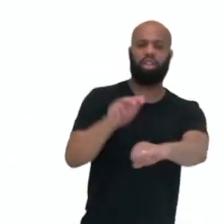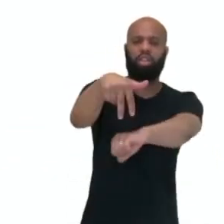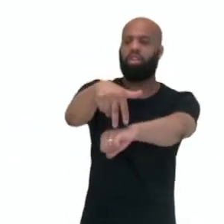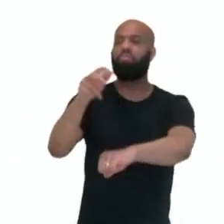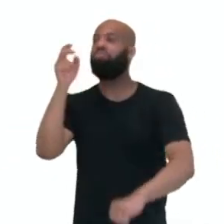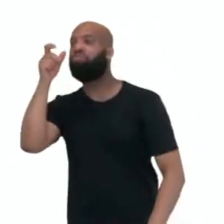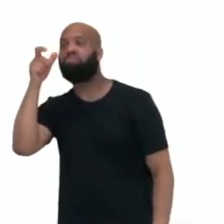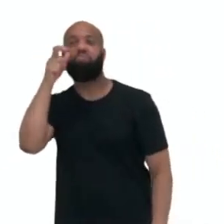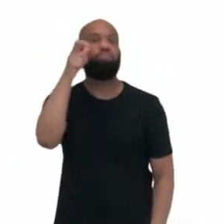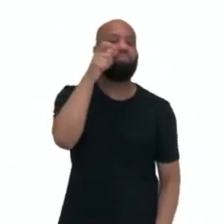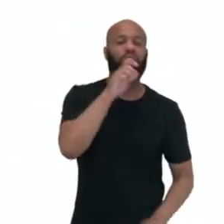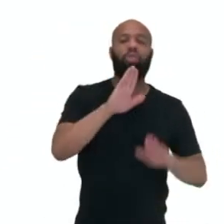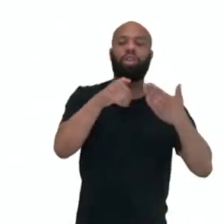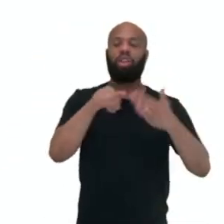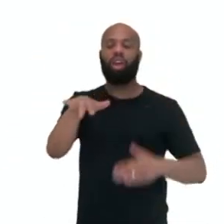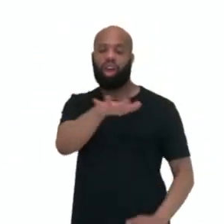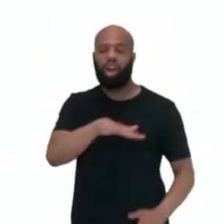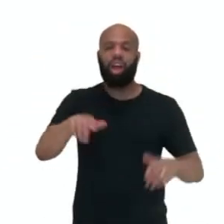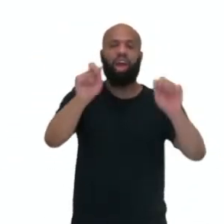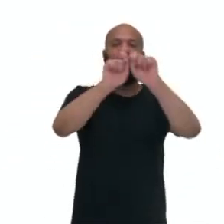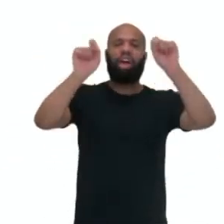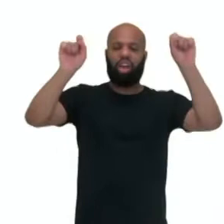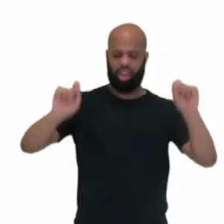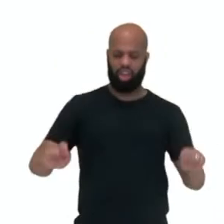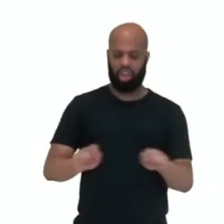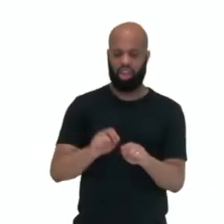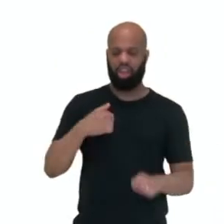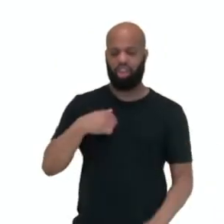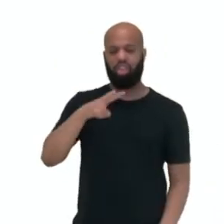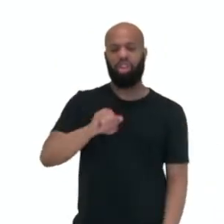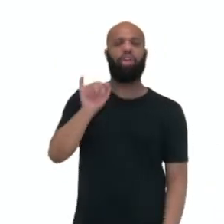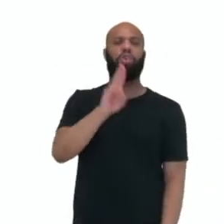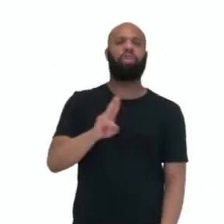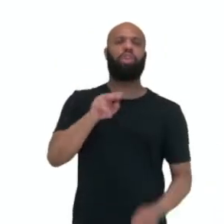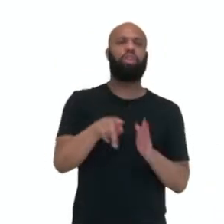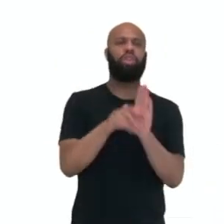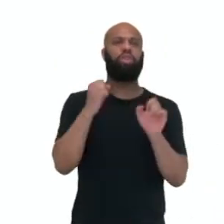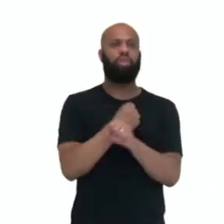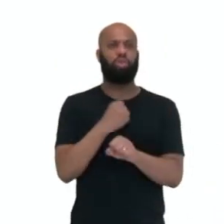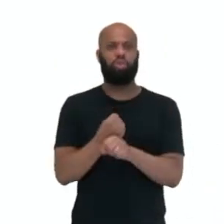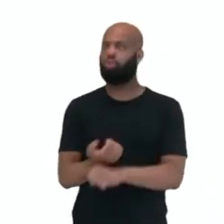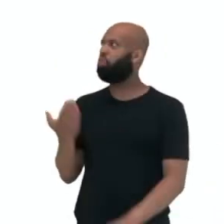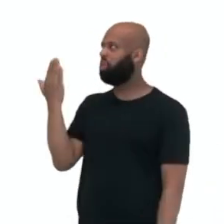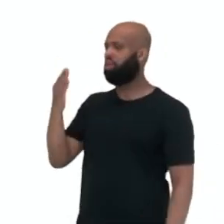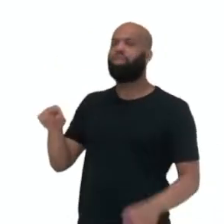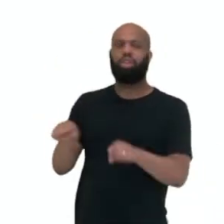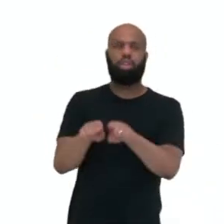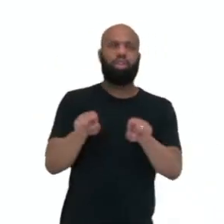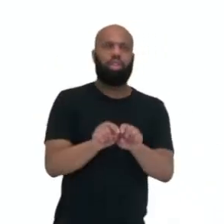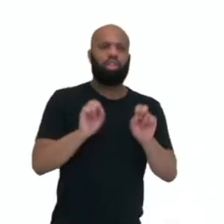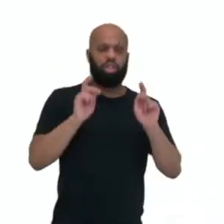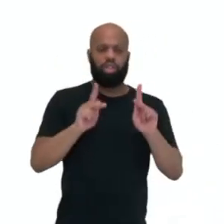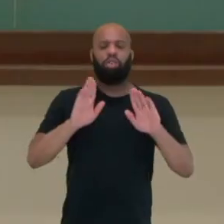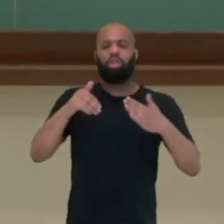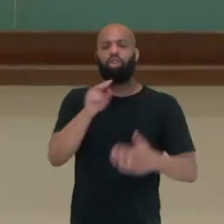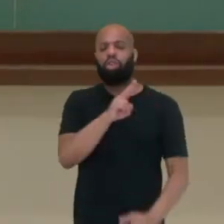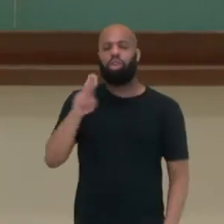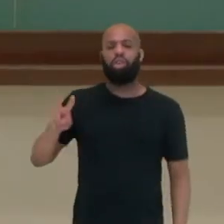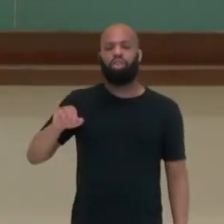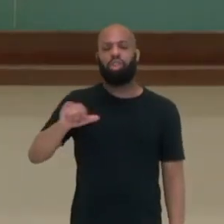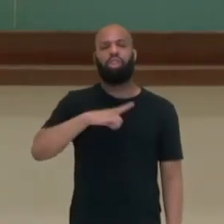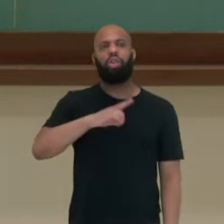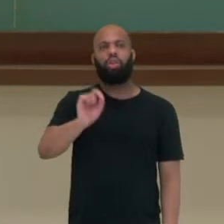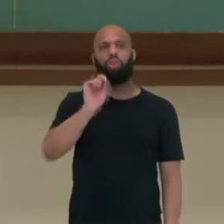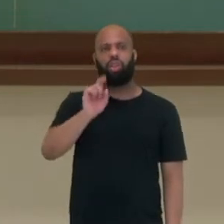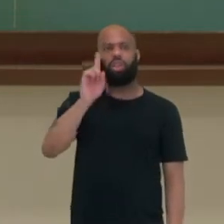de área eu irei utilizar para a construção deste empreendimento em si. Então o nome que vamos dar a isso aqui